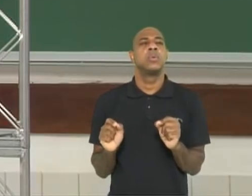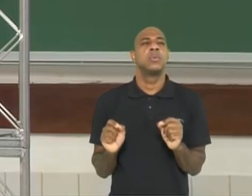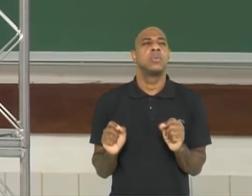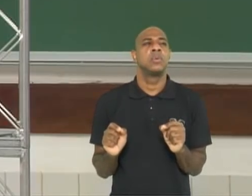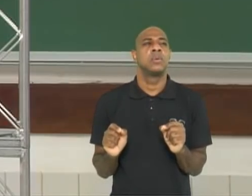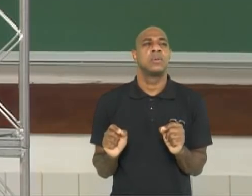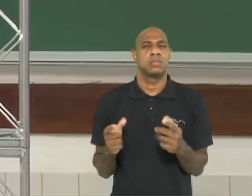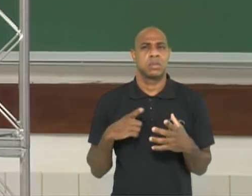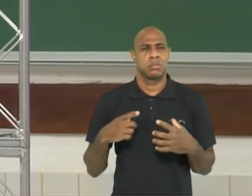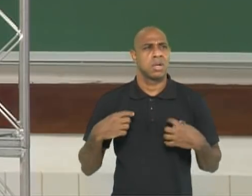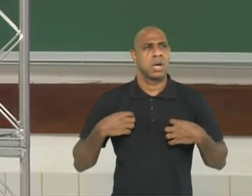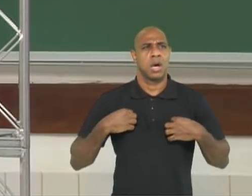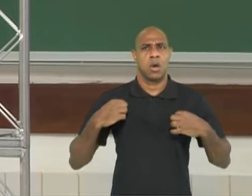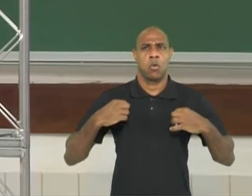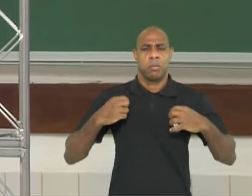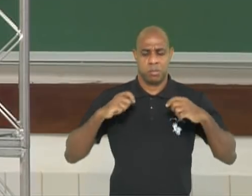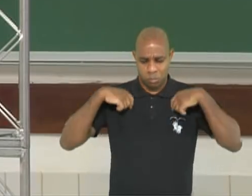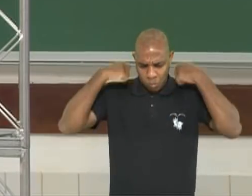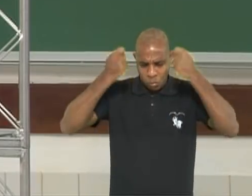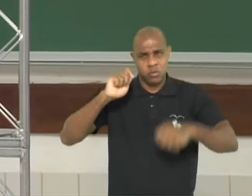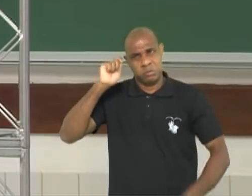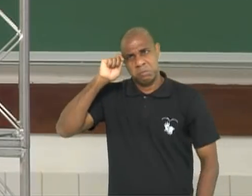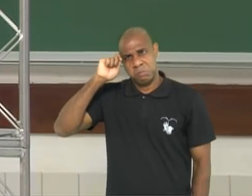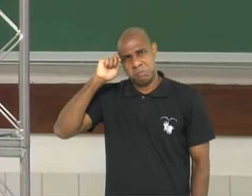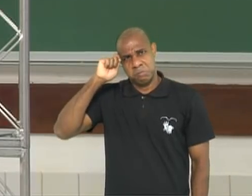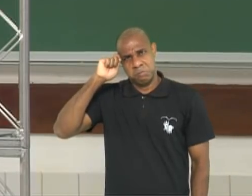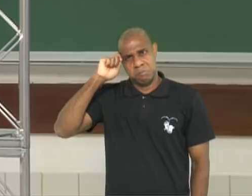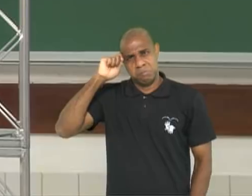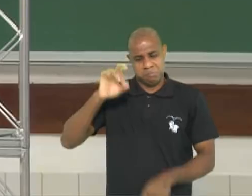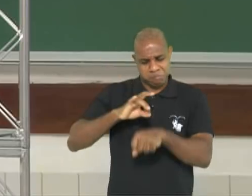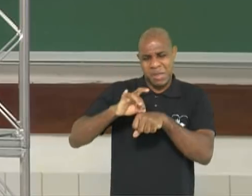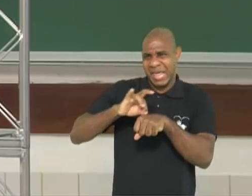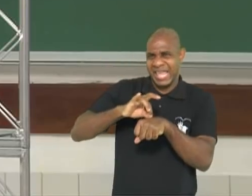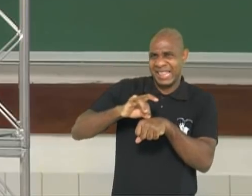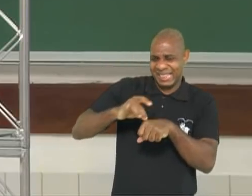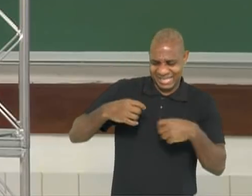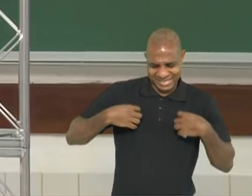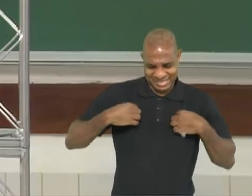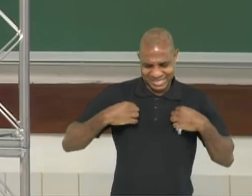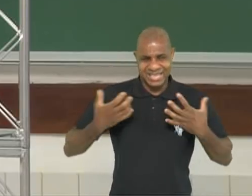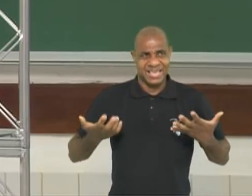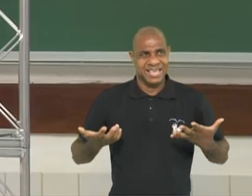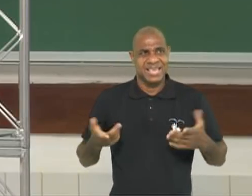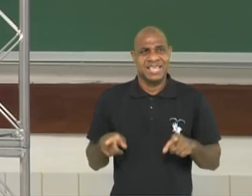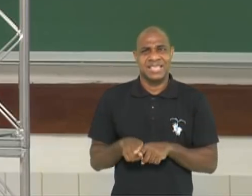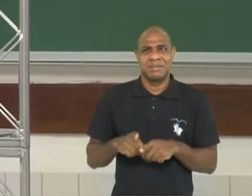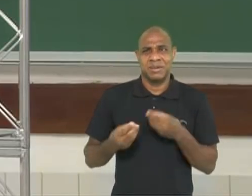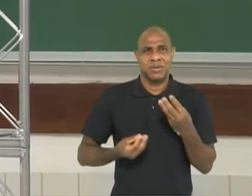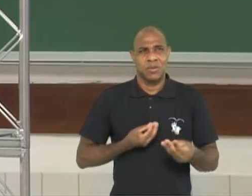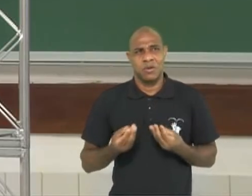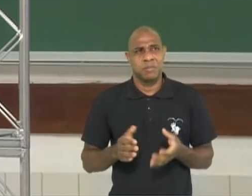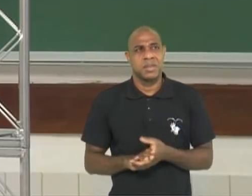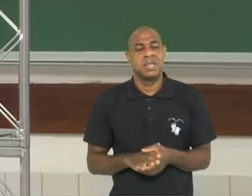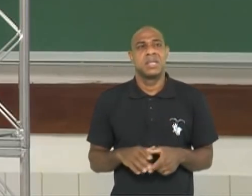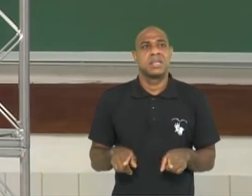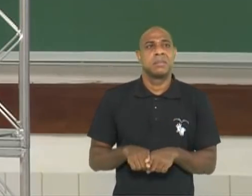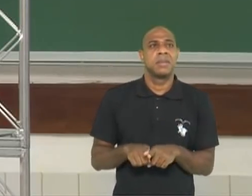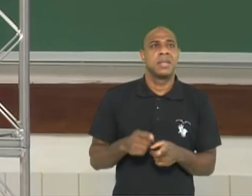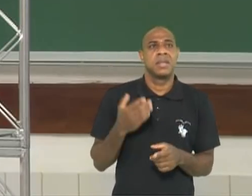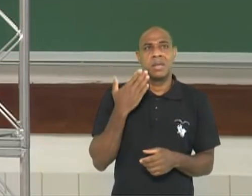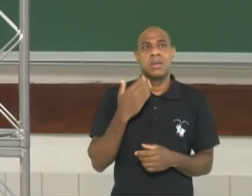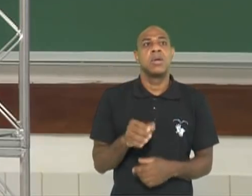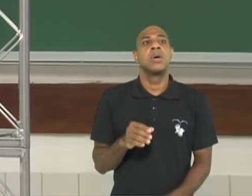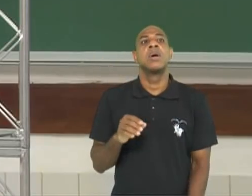aquela roupa, né, de monge preta, né, voltados para a oração, e o beneditino, São